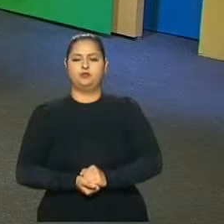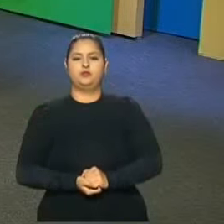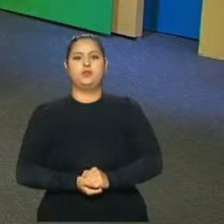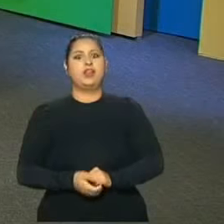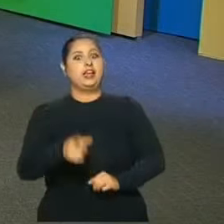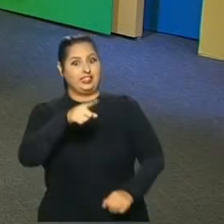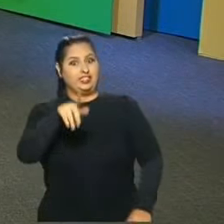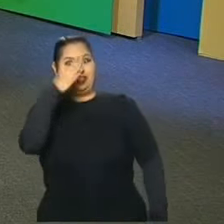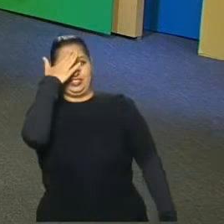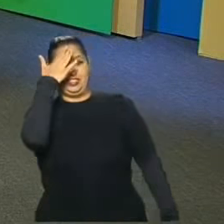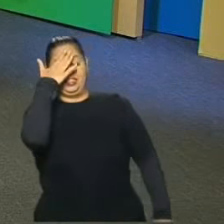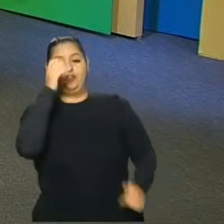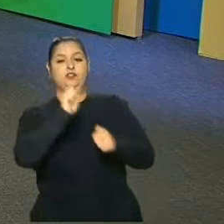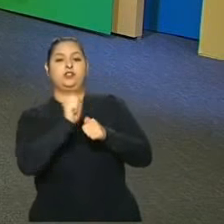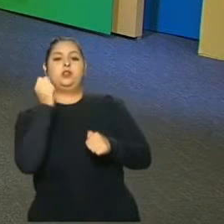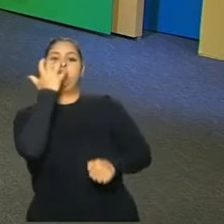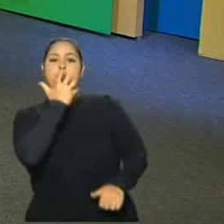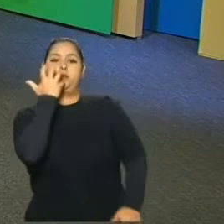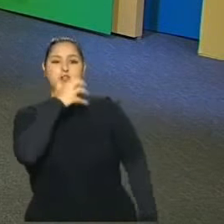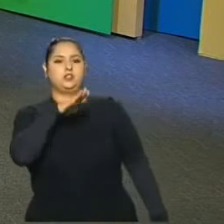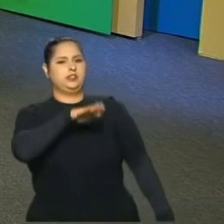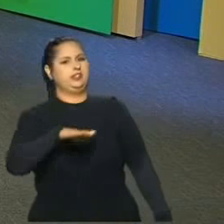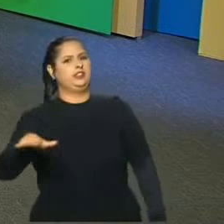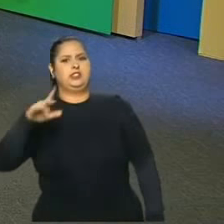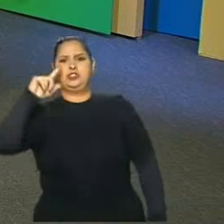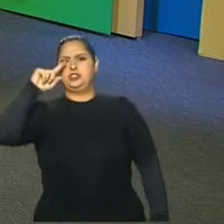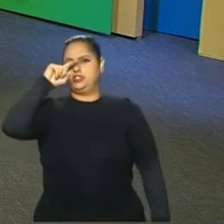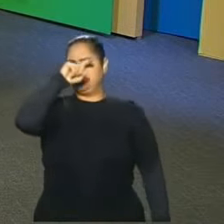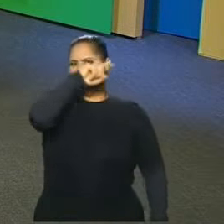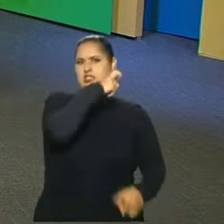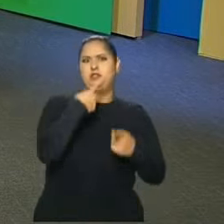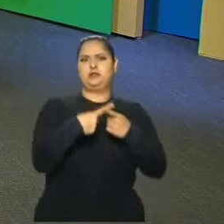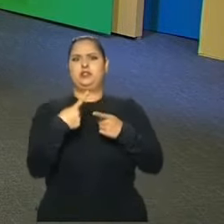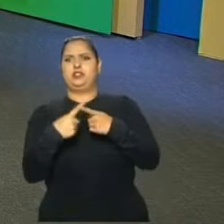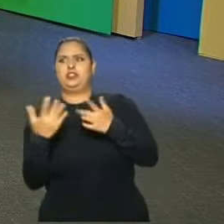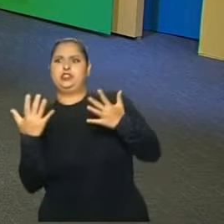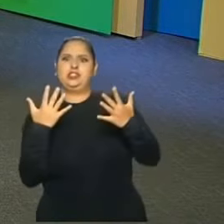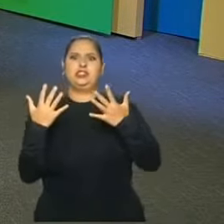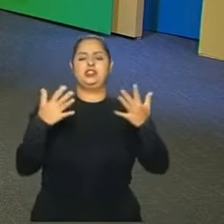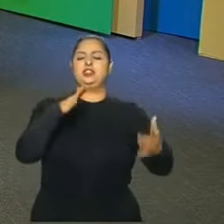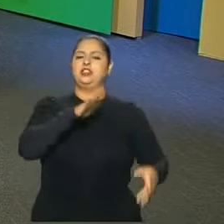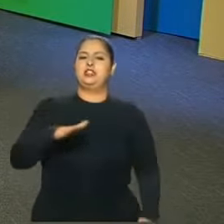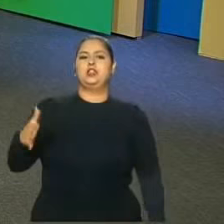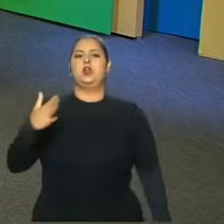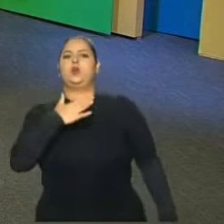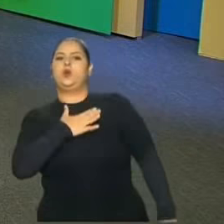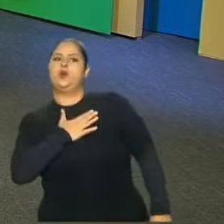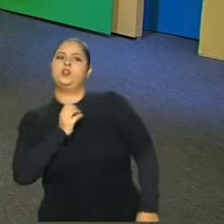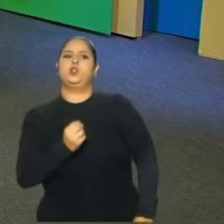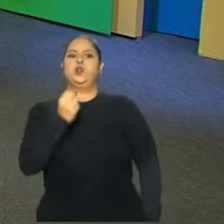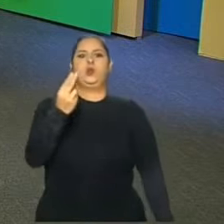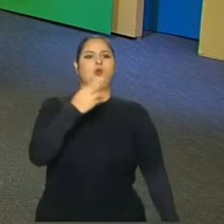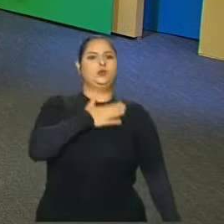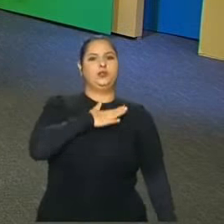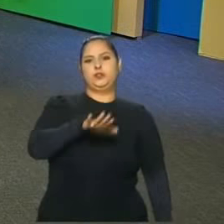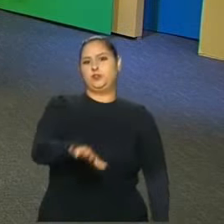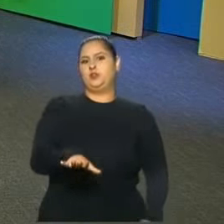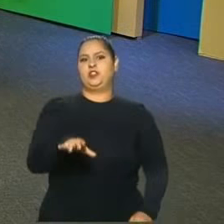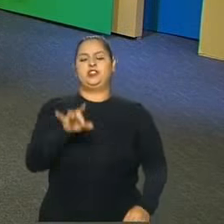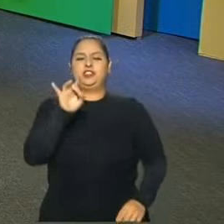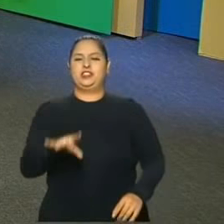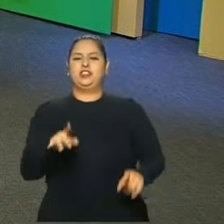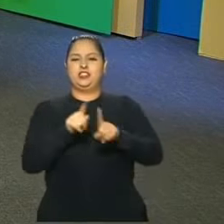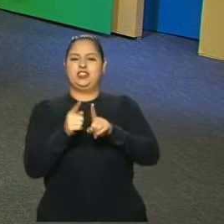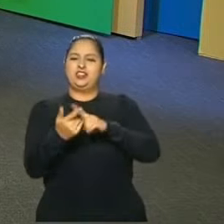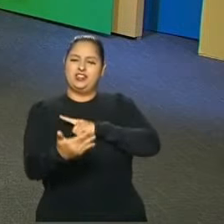Você sabe que para fazer música para criança é difícil, né? Porque não tem meio termo. Criança gosta ou não gosta, né? Sim ou não, Bia? E